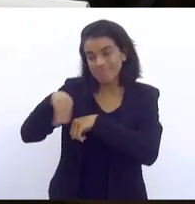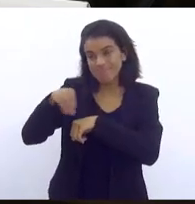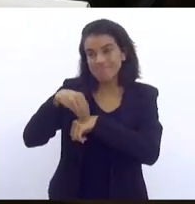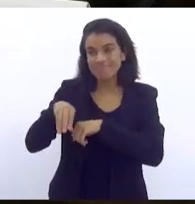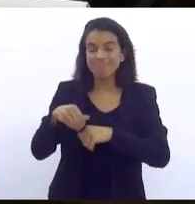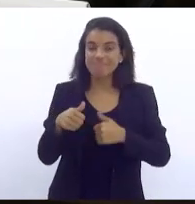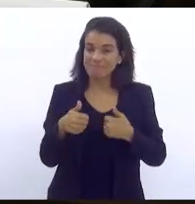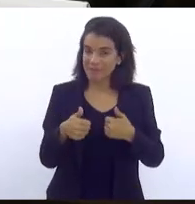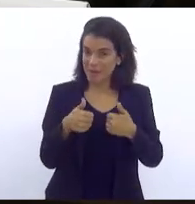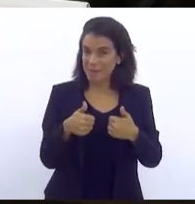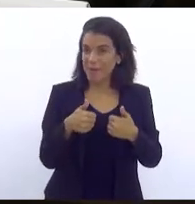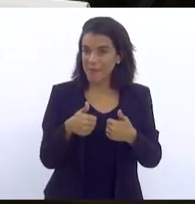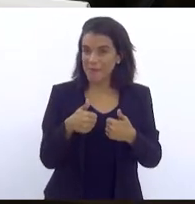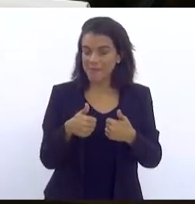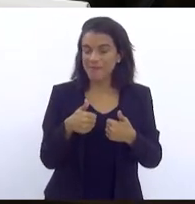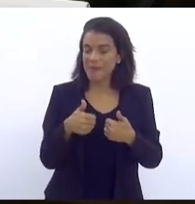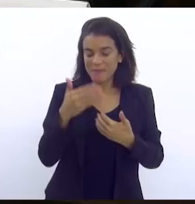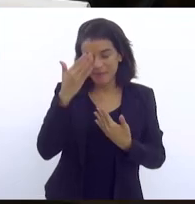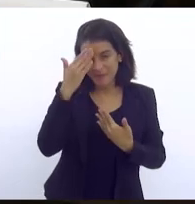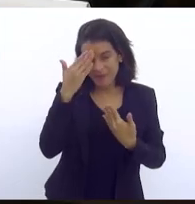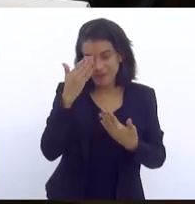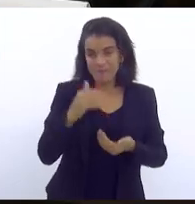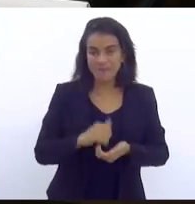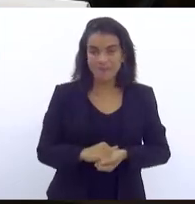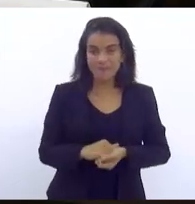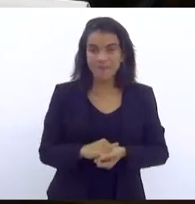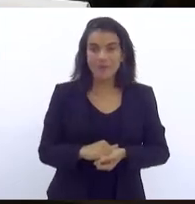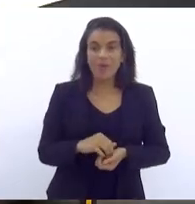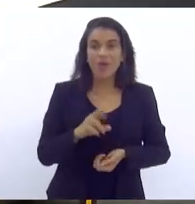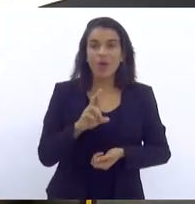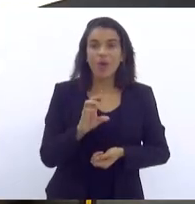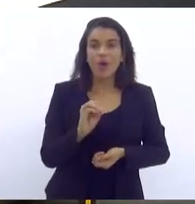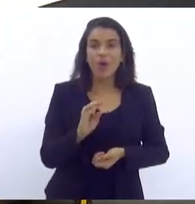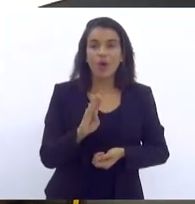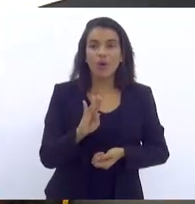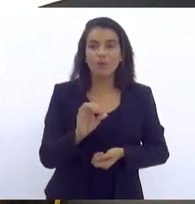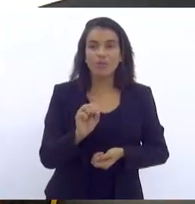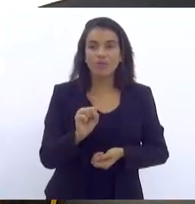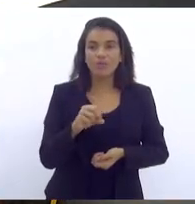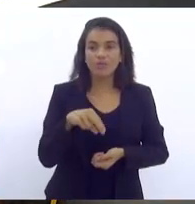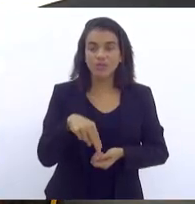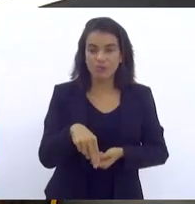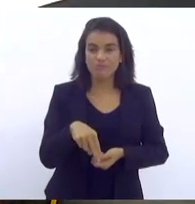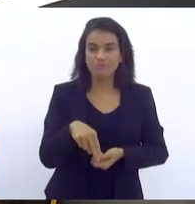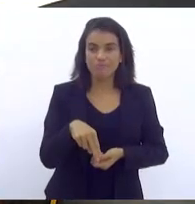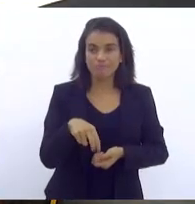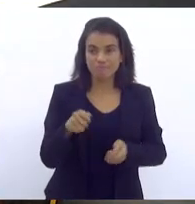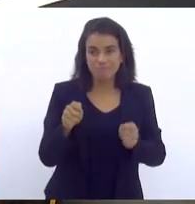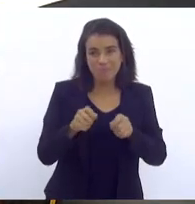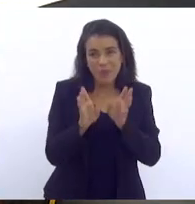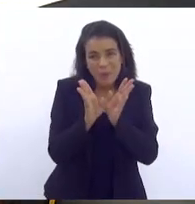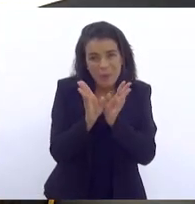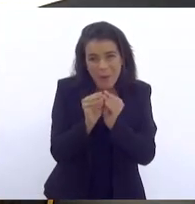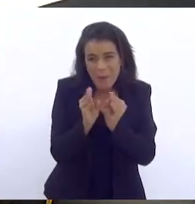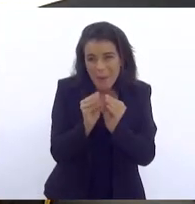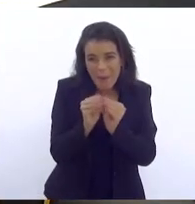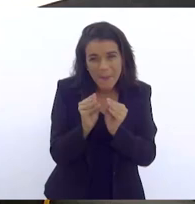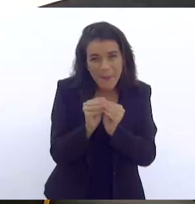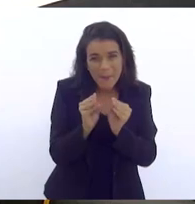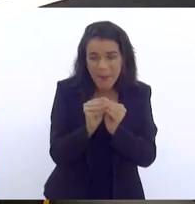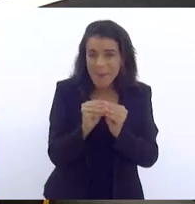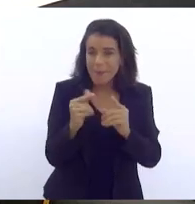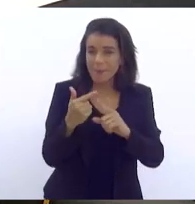vou aguardar essa resposta com certeza Luciana tá bom eh Robson você pode ser muito muito muito breve que as